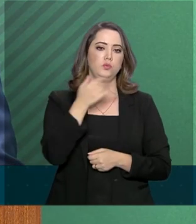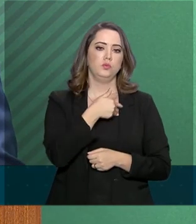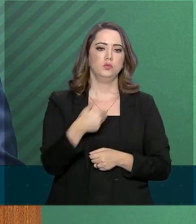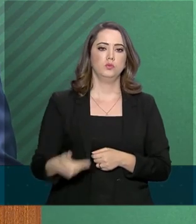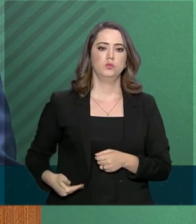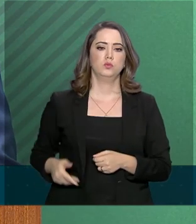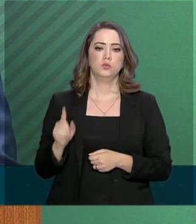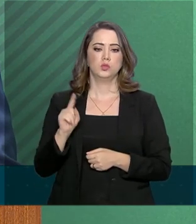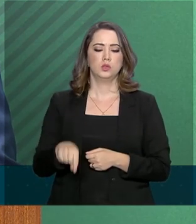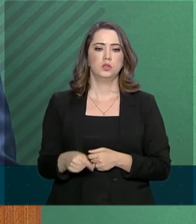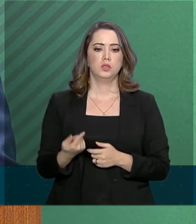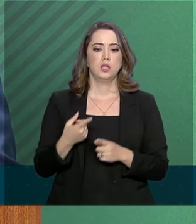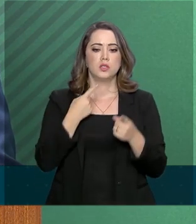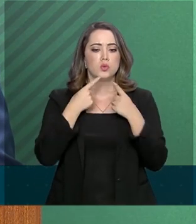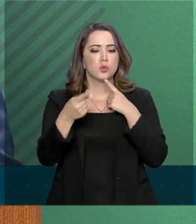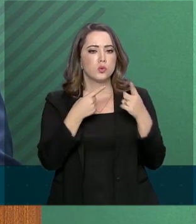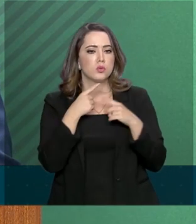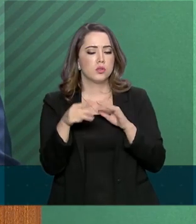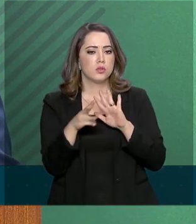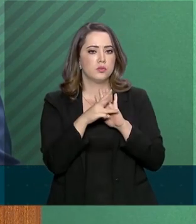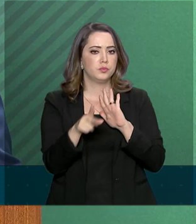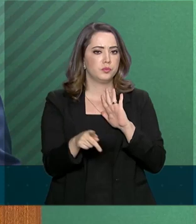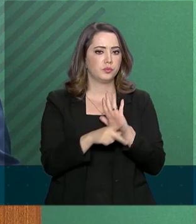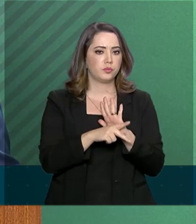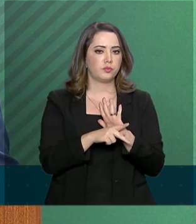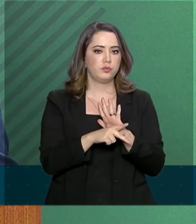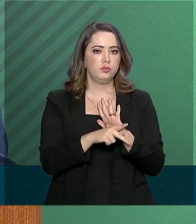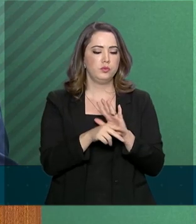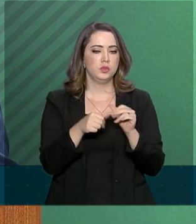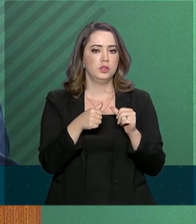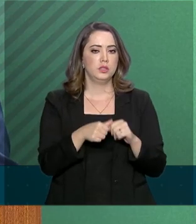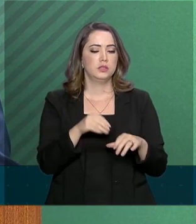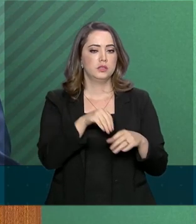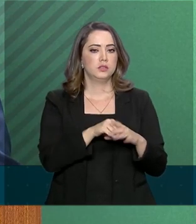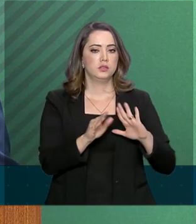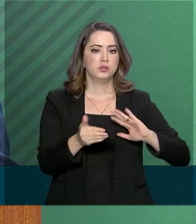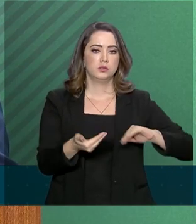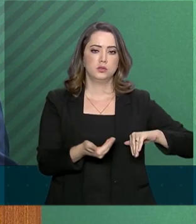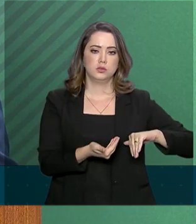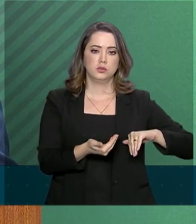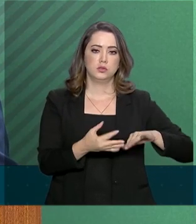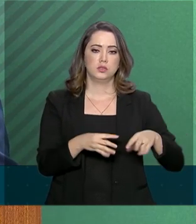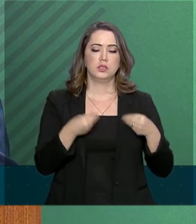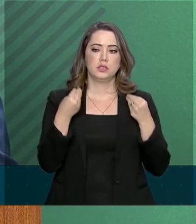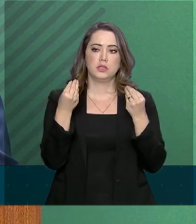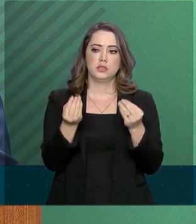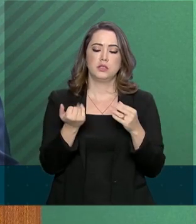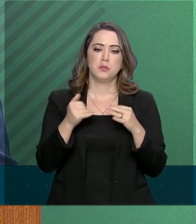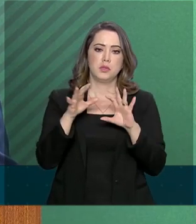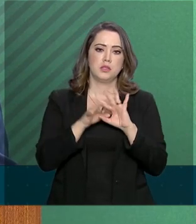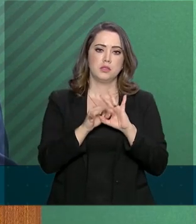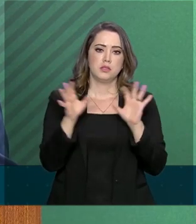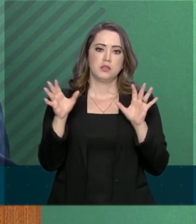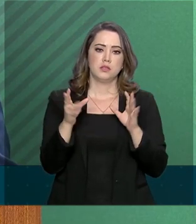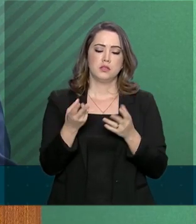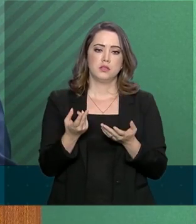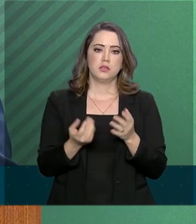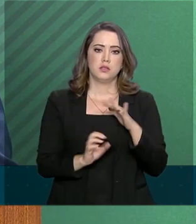é a discussão da medida provisória que está no congresso que dá mais liberdade para